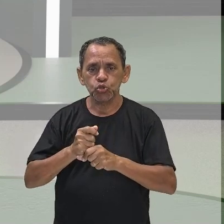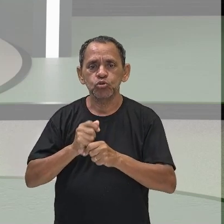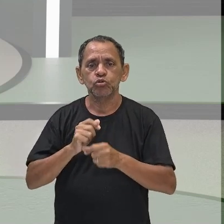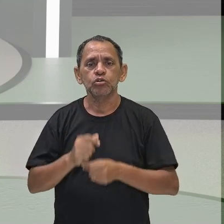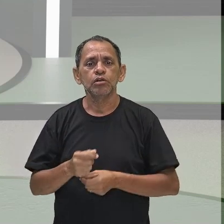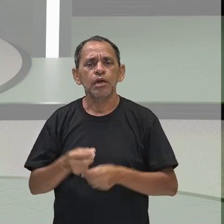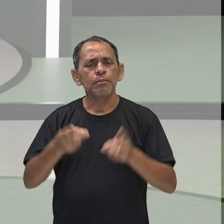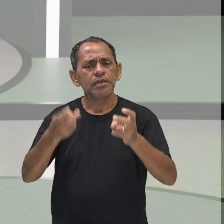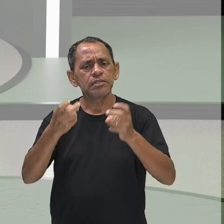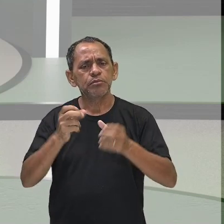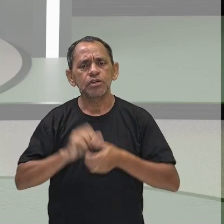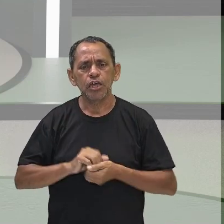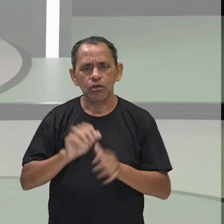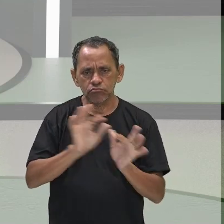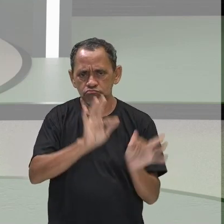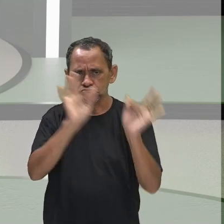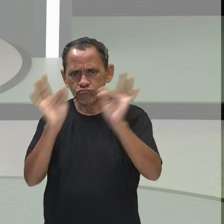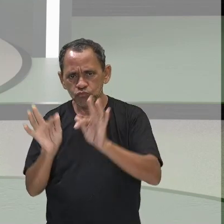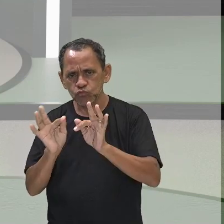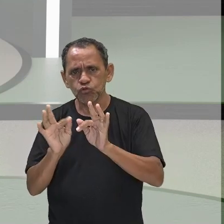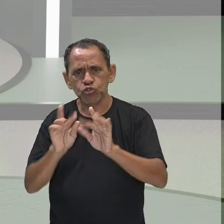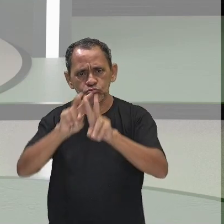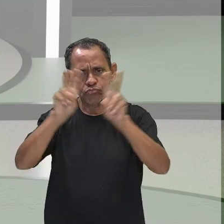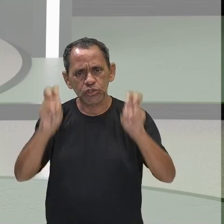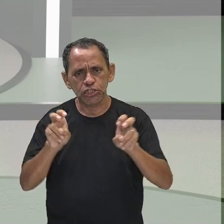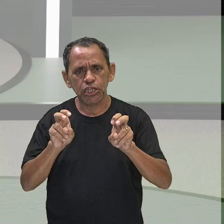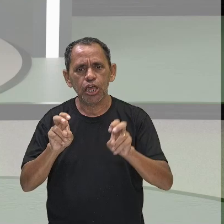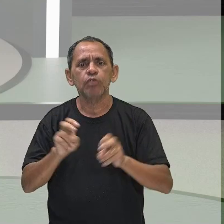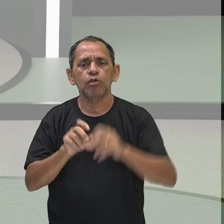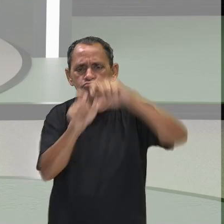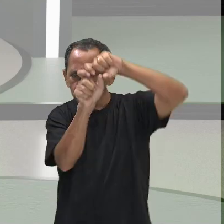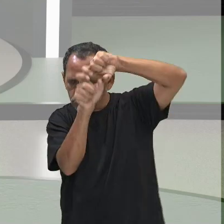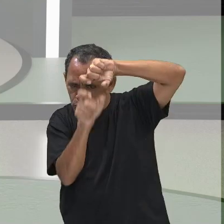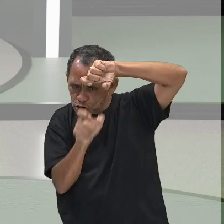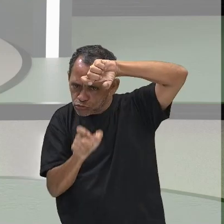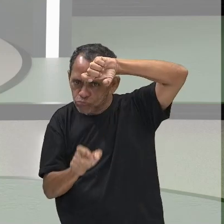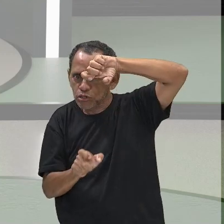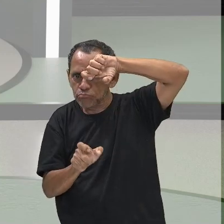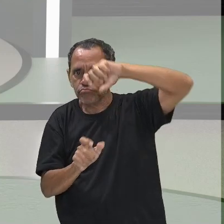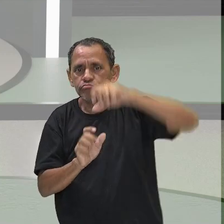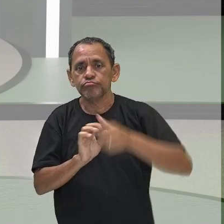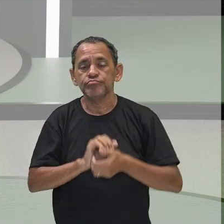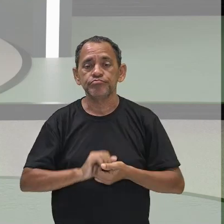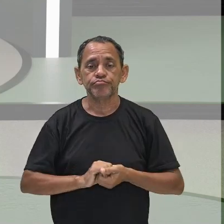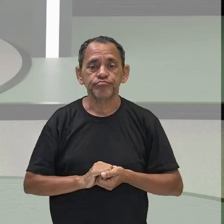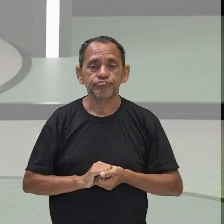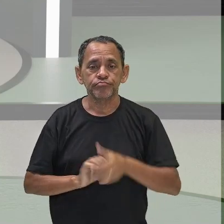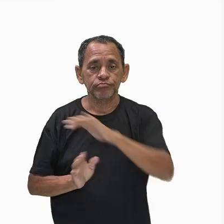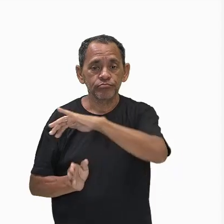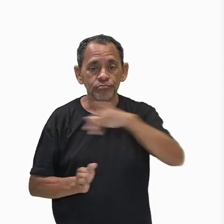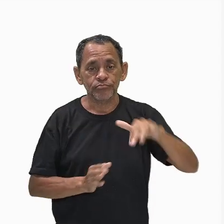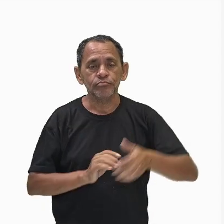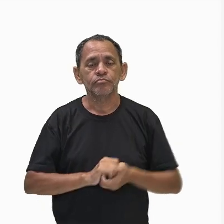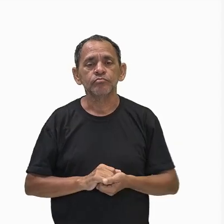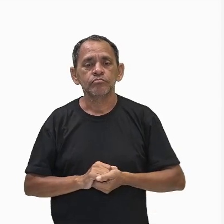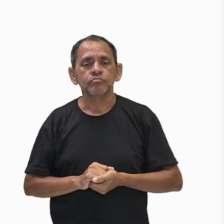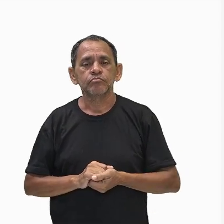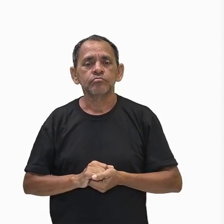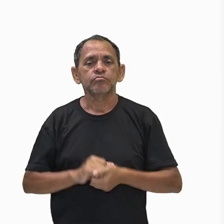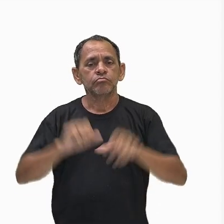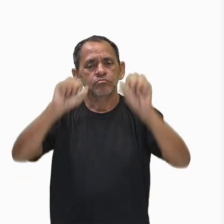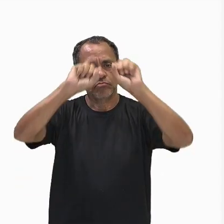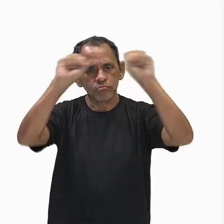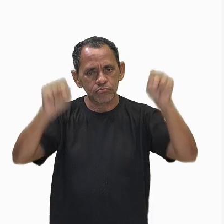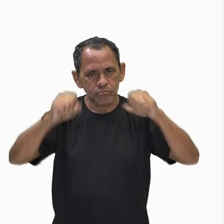temos sobre a medula espinal, ok? Agora nós vamos ver sobre o sistema nervoso periférico.